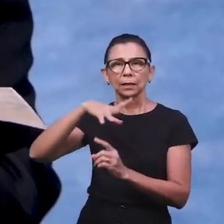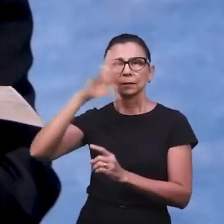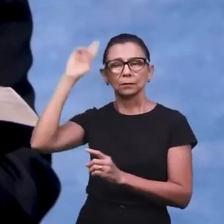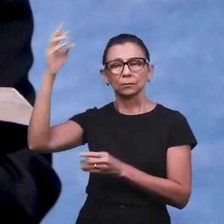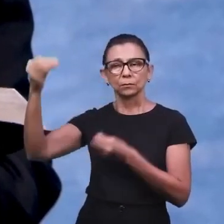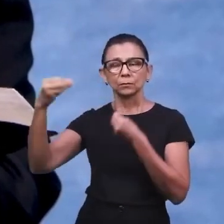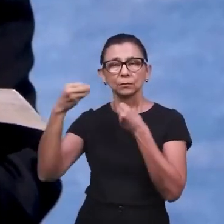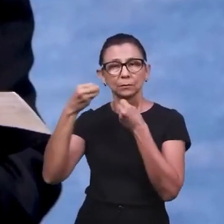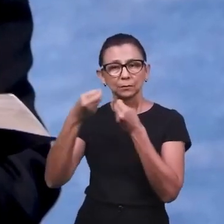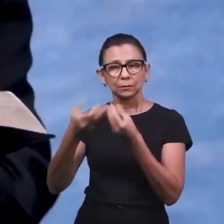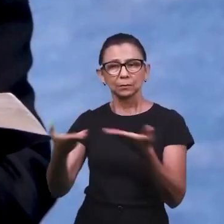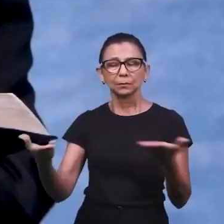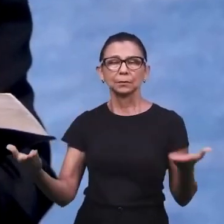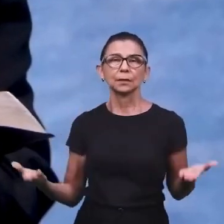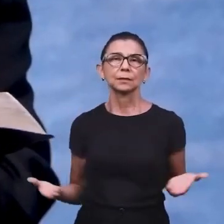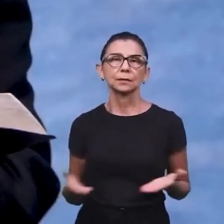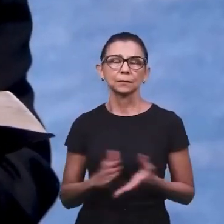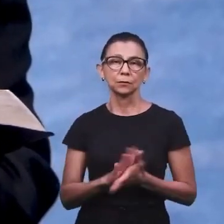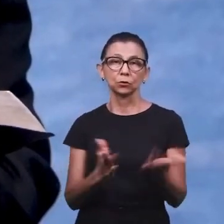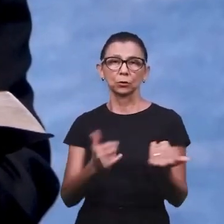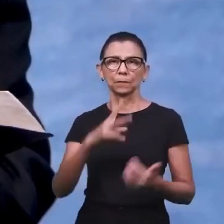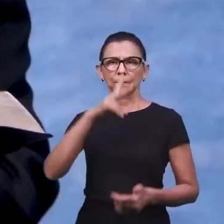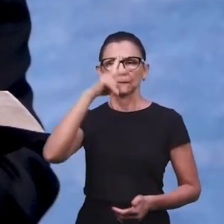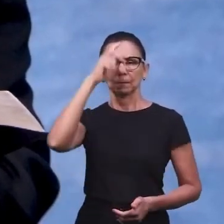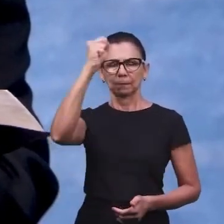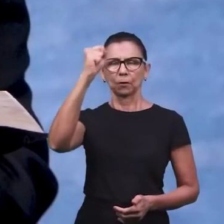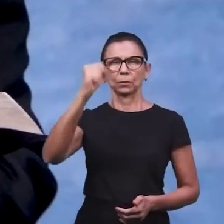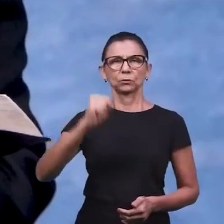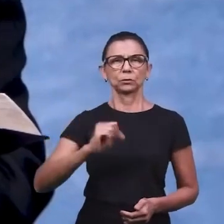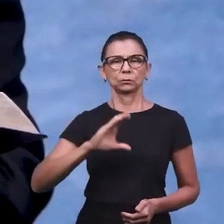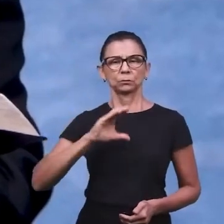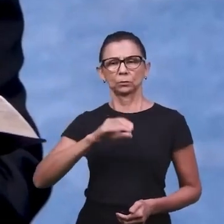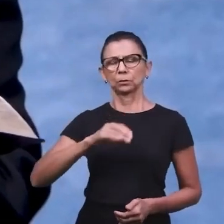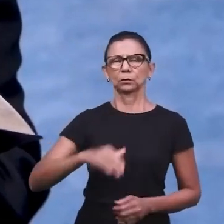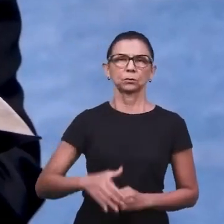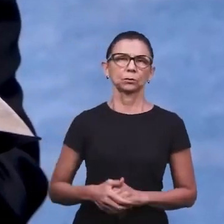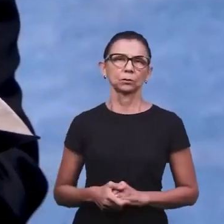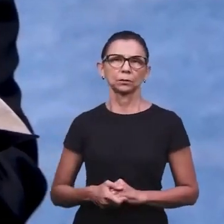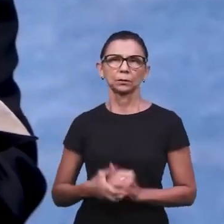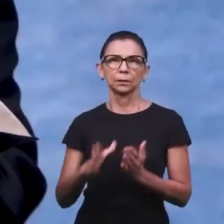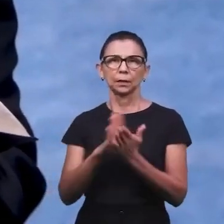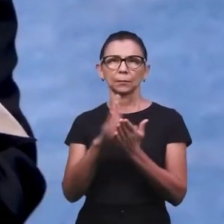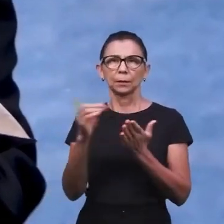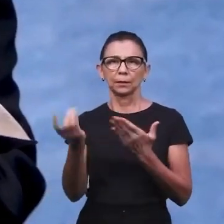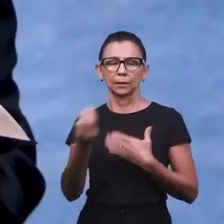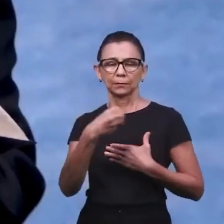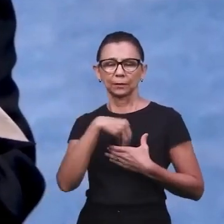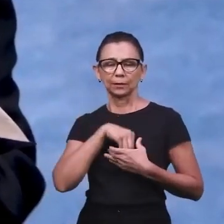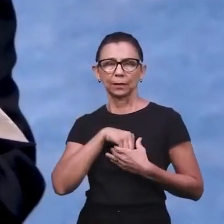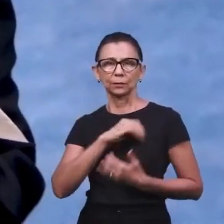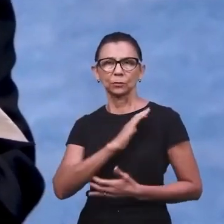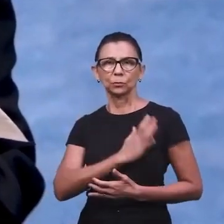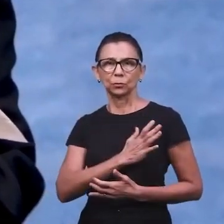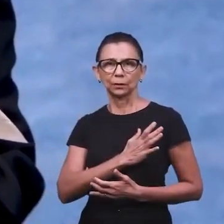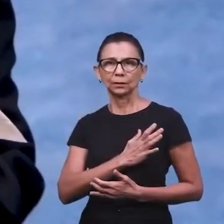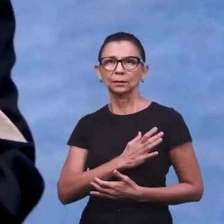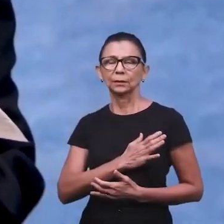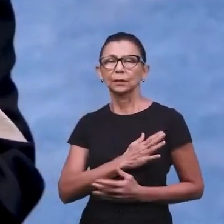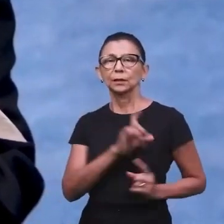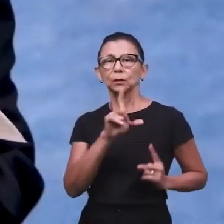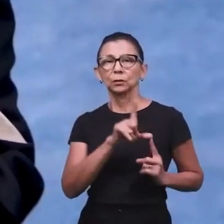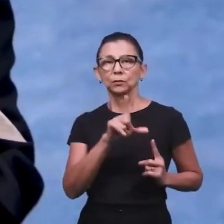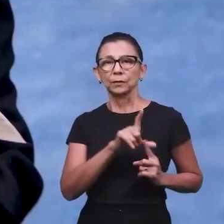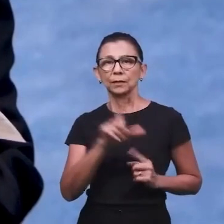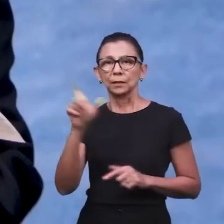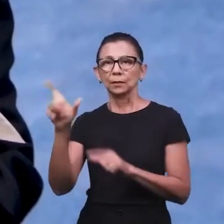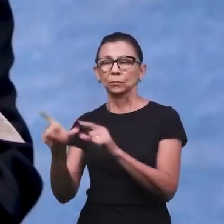assim que eles são fortes os jovens são fortes a palavra de Deus está neles e eles já venceram o